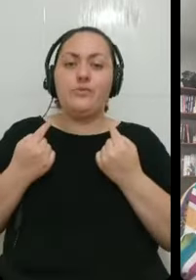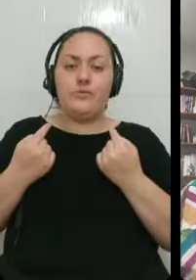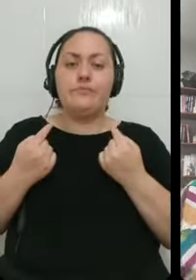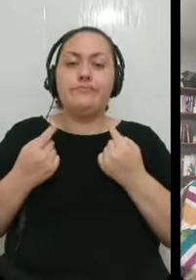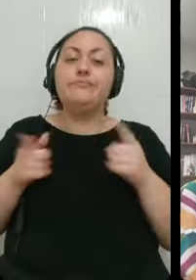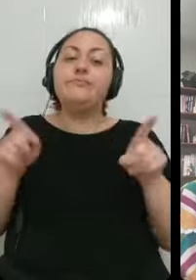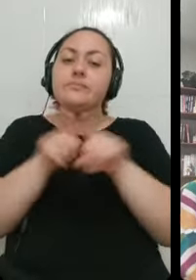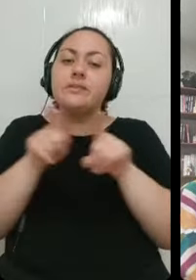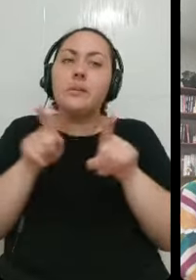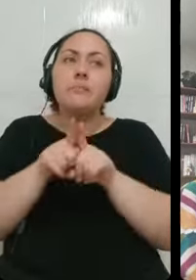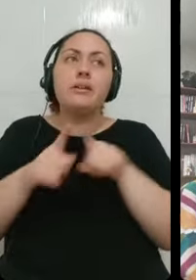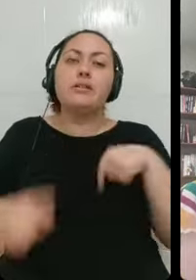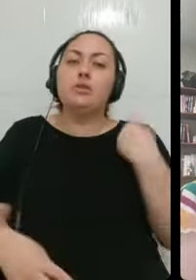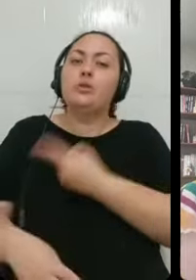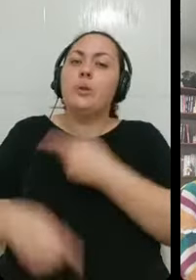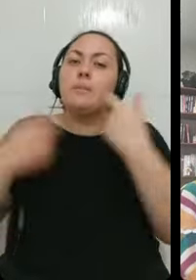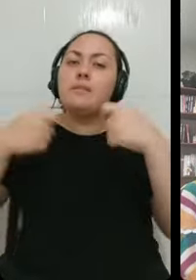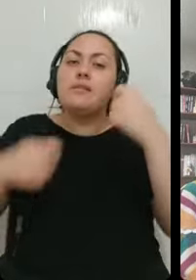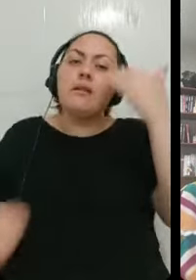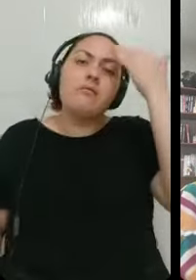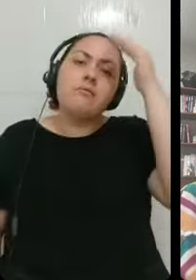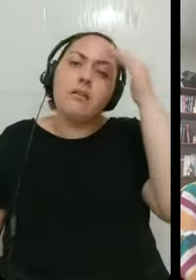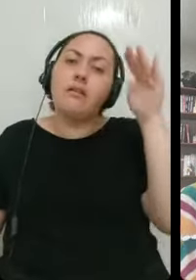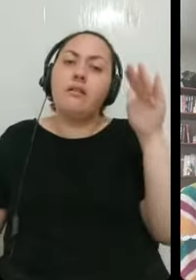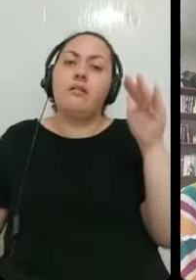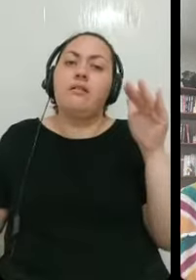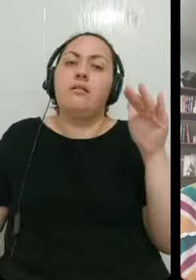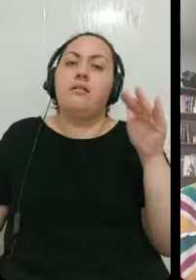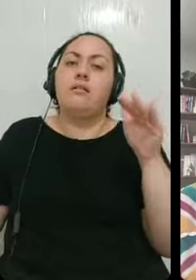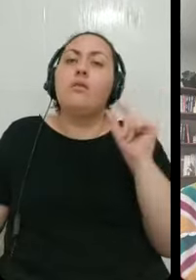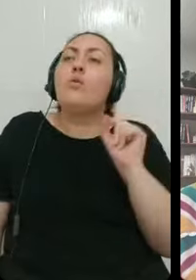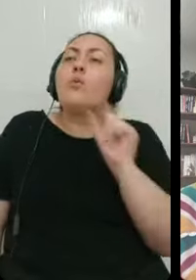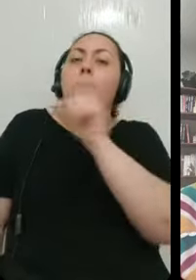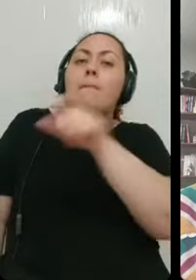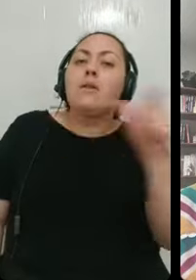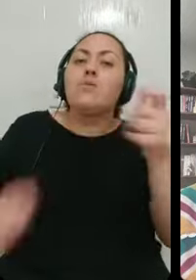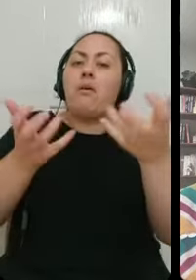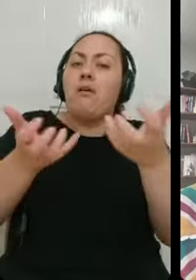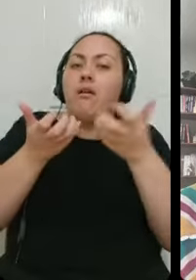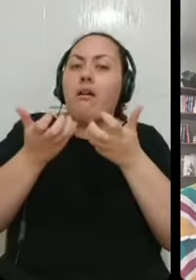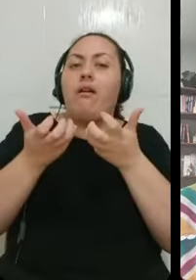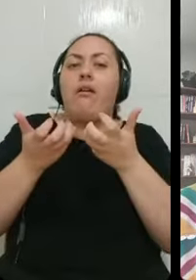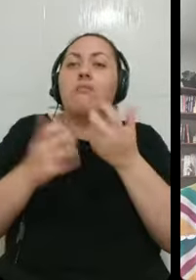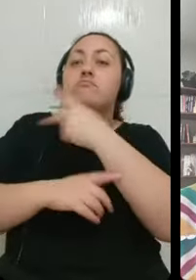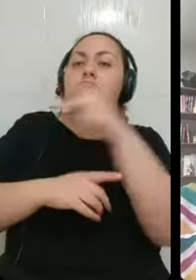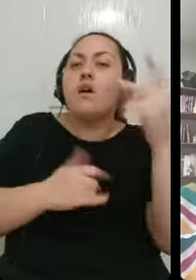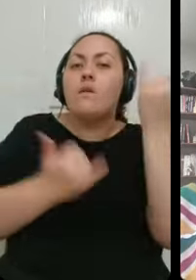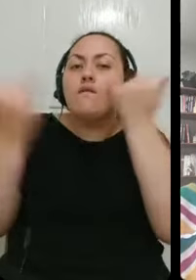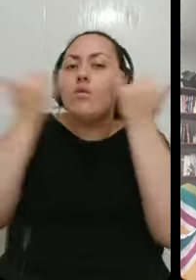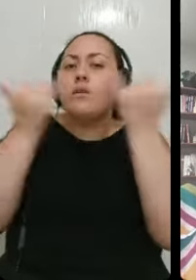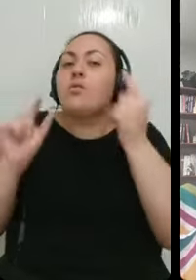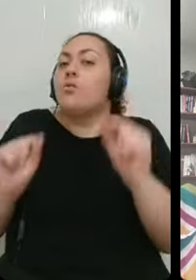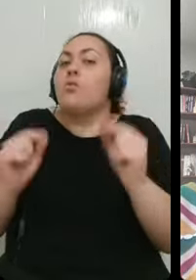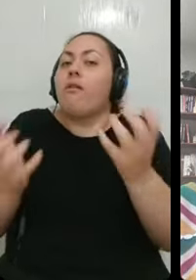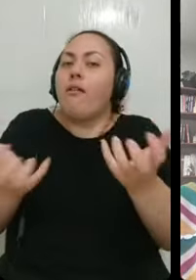que entender, né, exatamente o que que as pessoas buscam de informação, né?